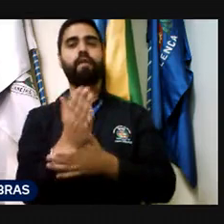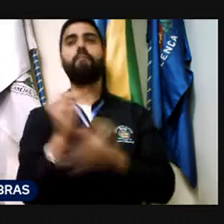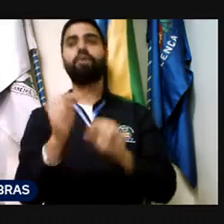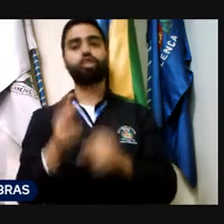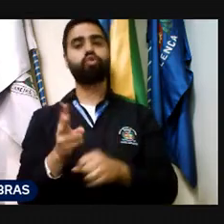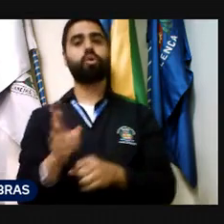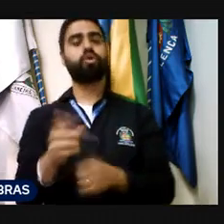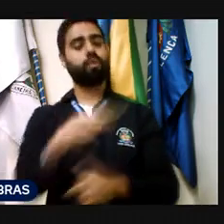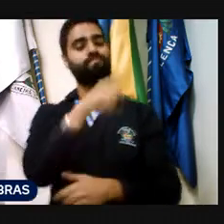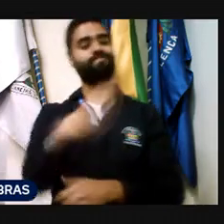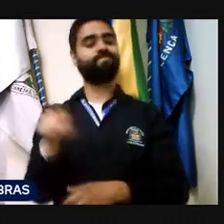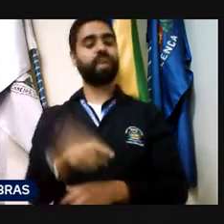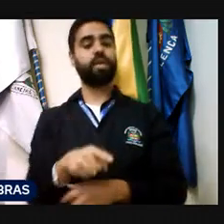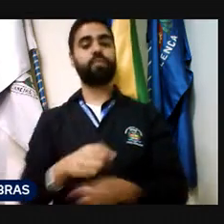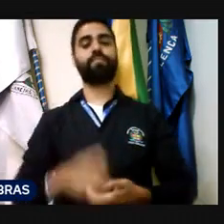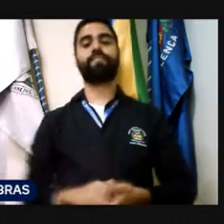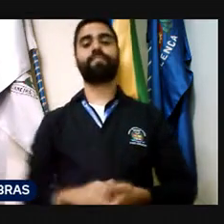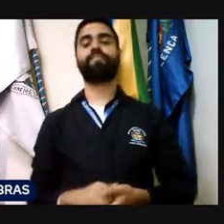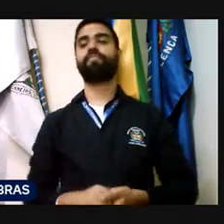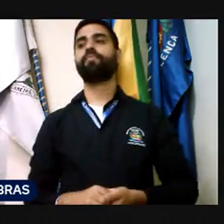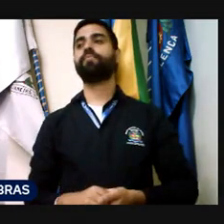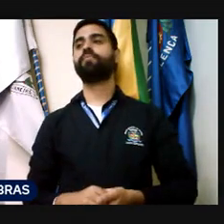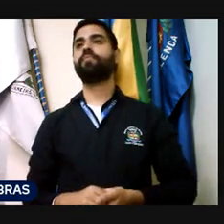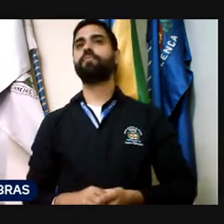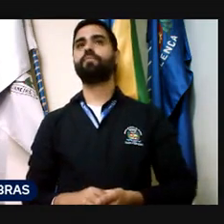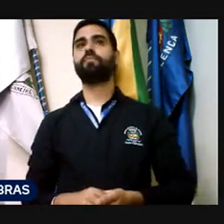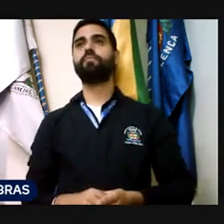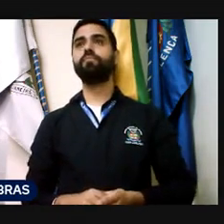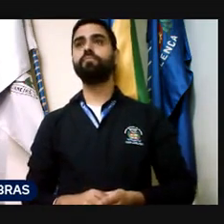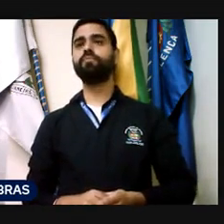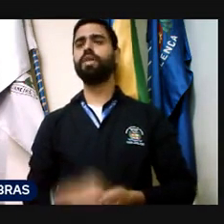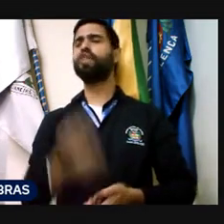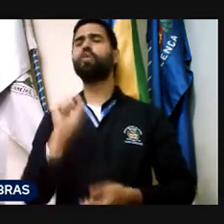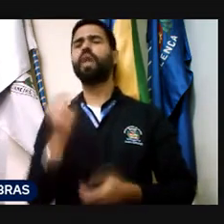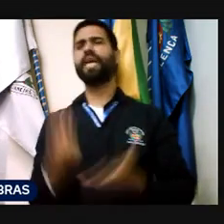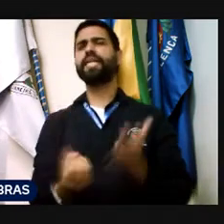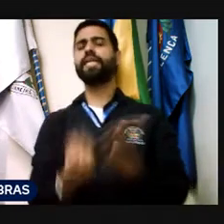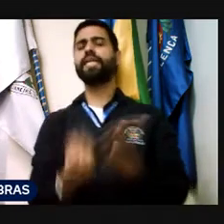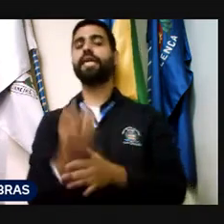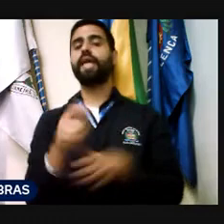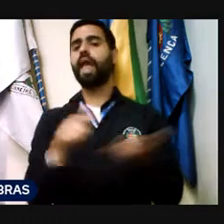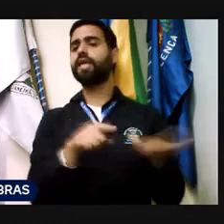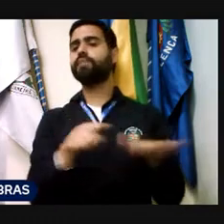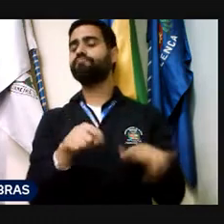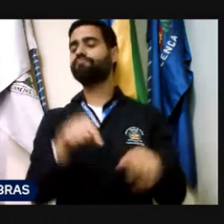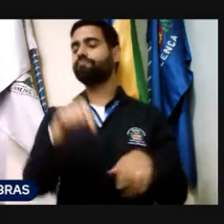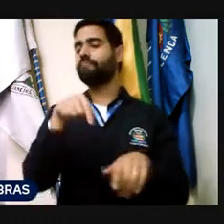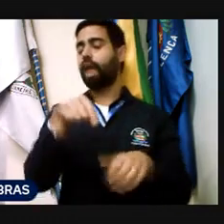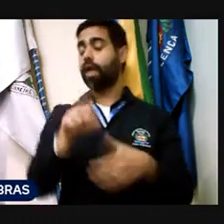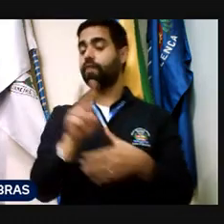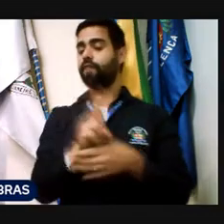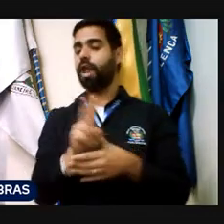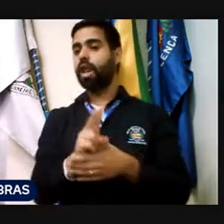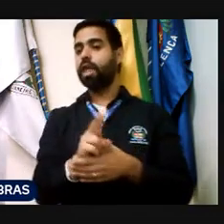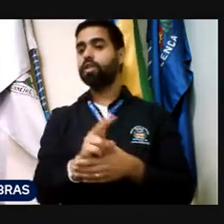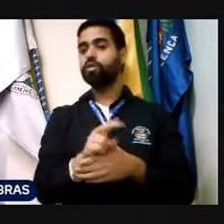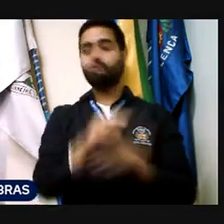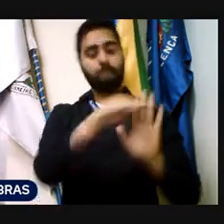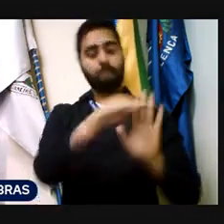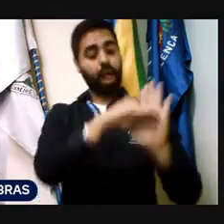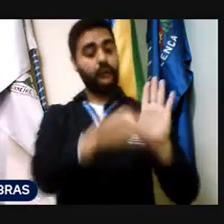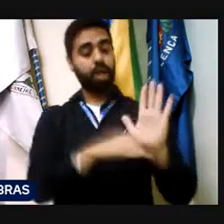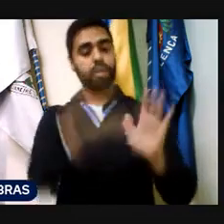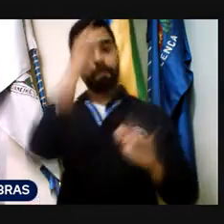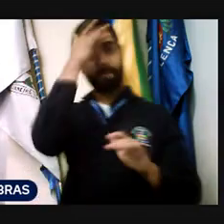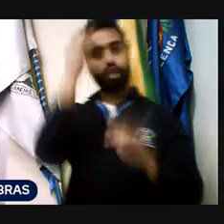presente. Cuida-se, como se vê, de norma que cria no âmbito do município de Valença o Cadastro Municipal de Protetores e